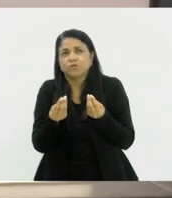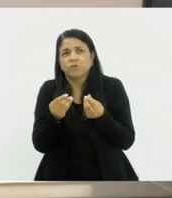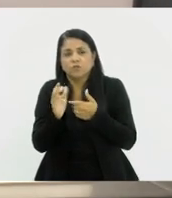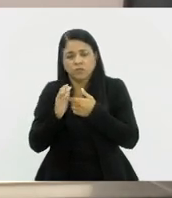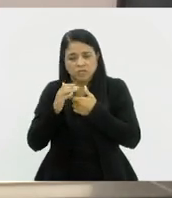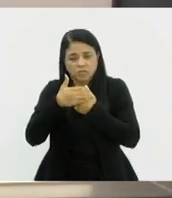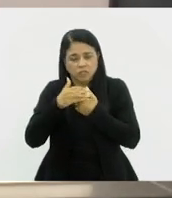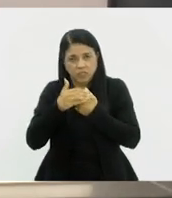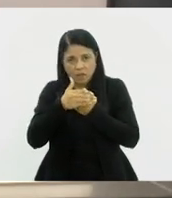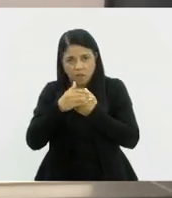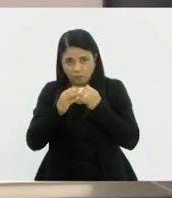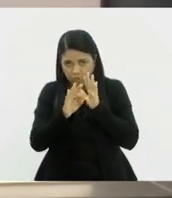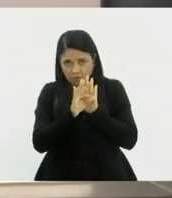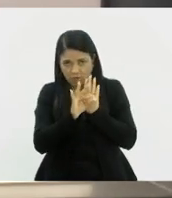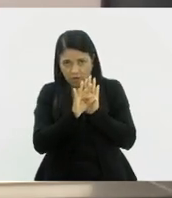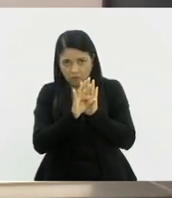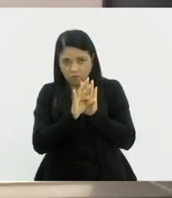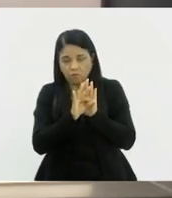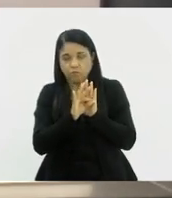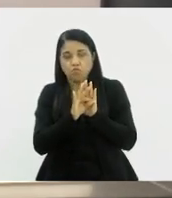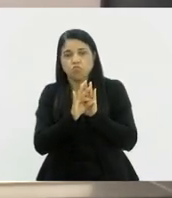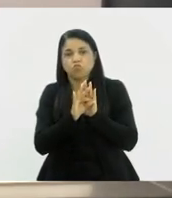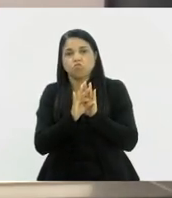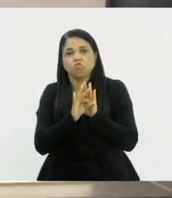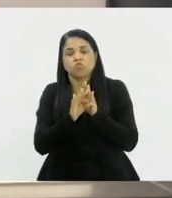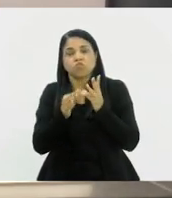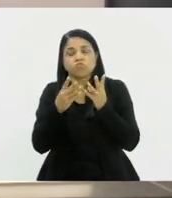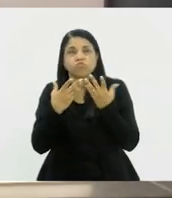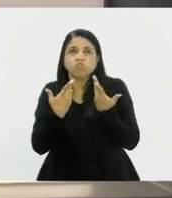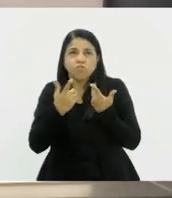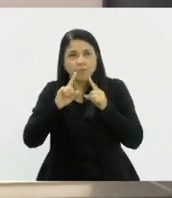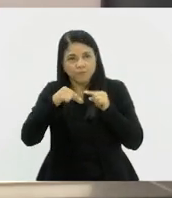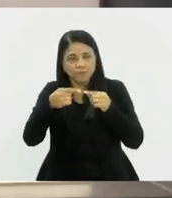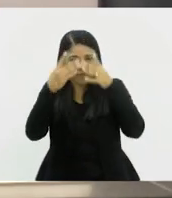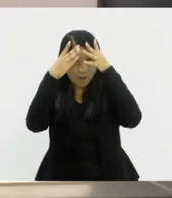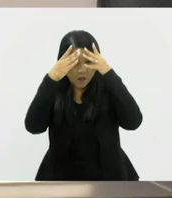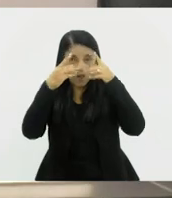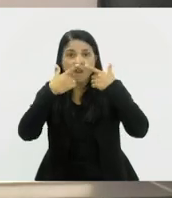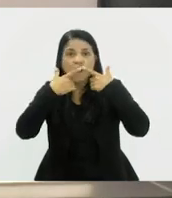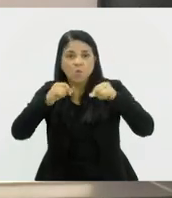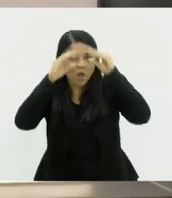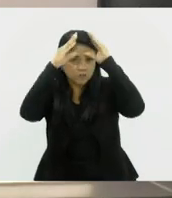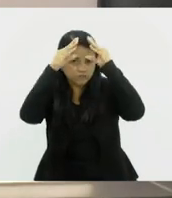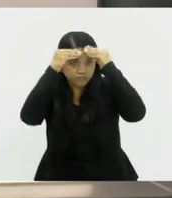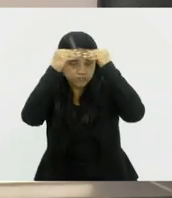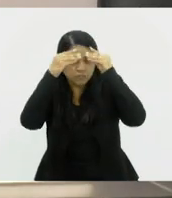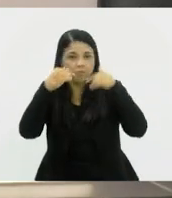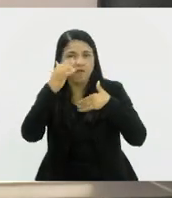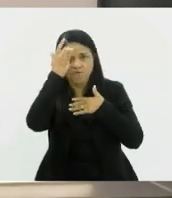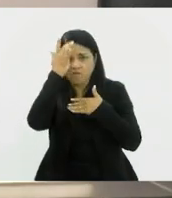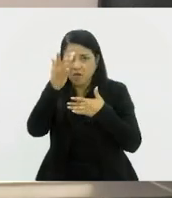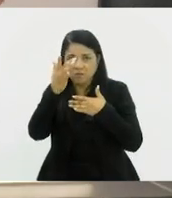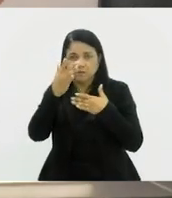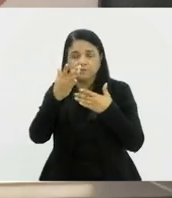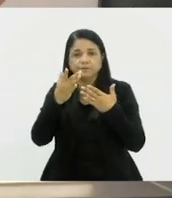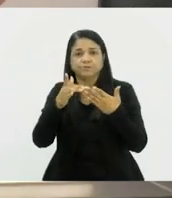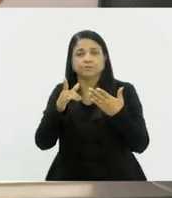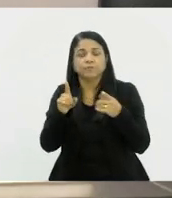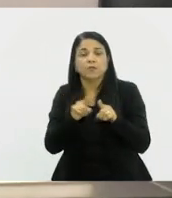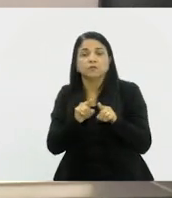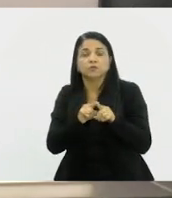técnico mas eu já já eu torno a linguagem mais fácil não há espaço para um rebaixamento do stander